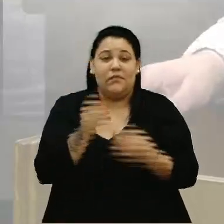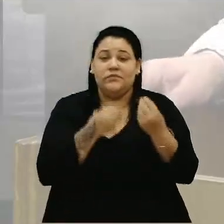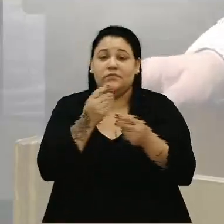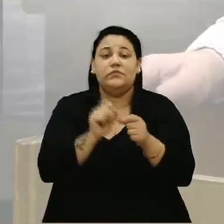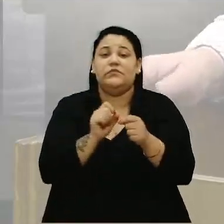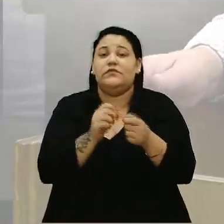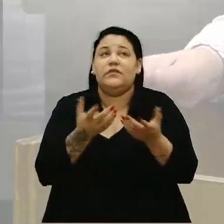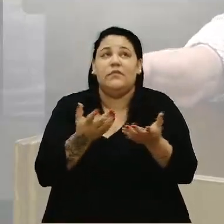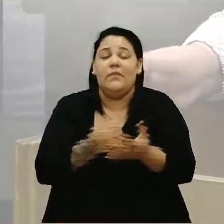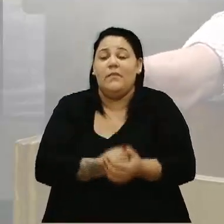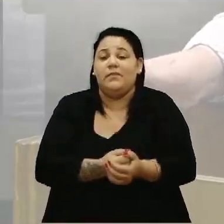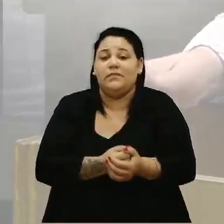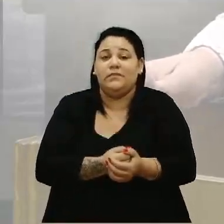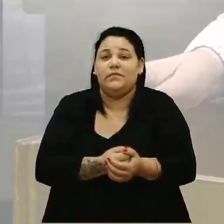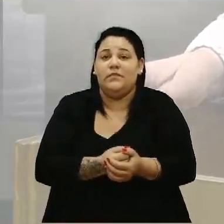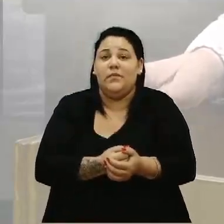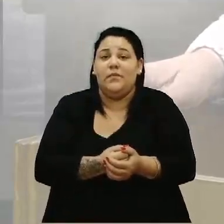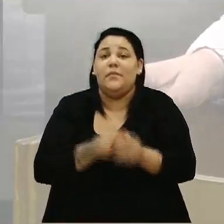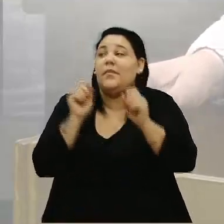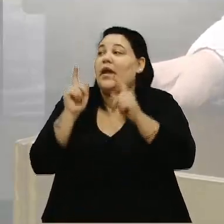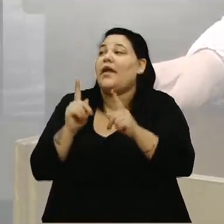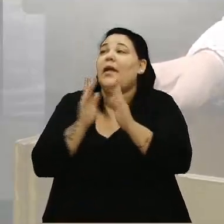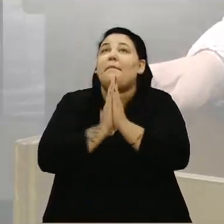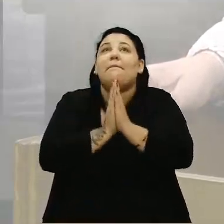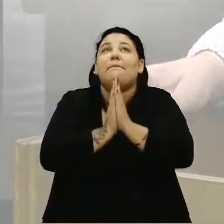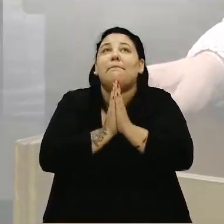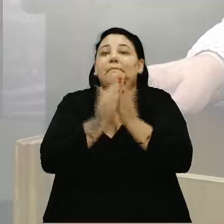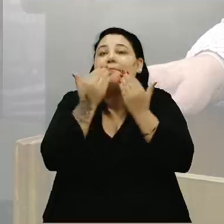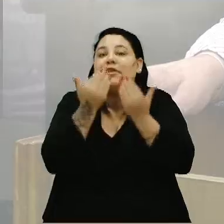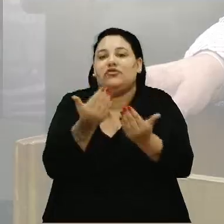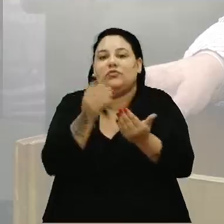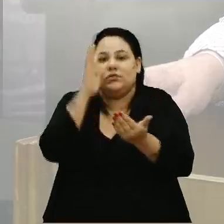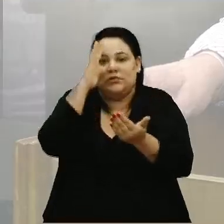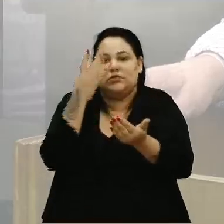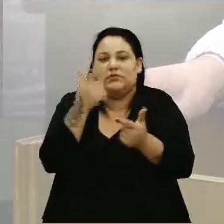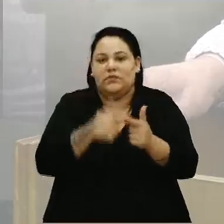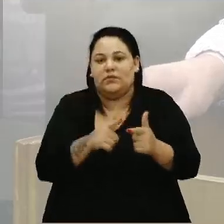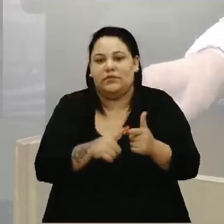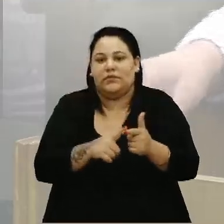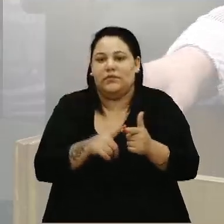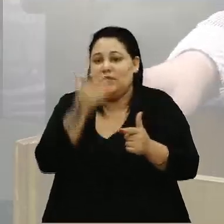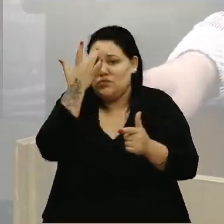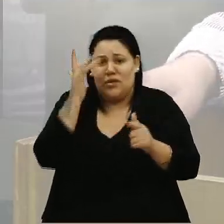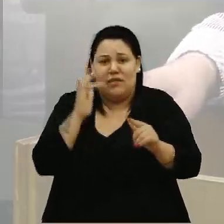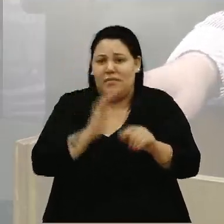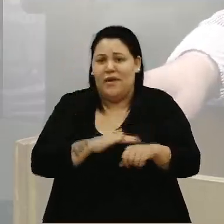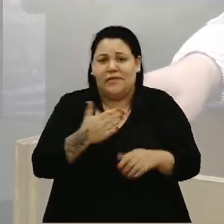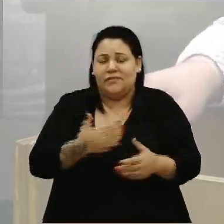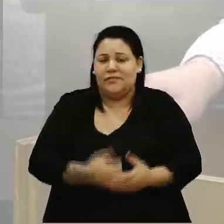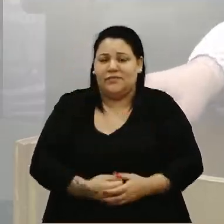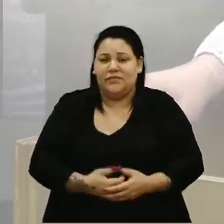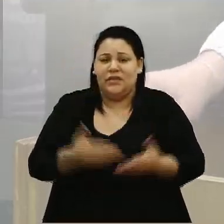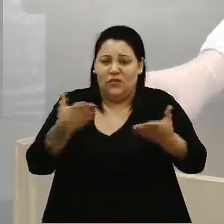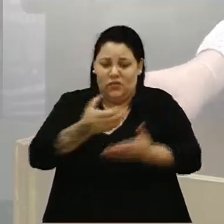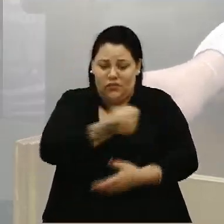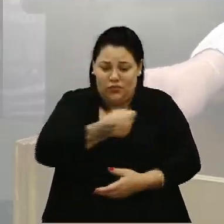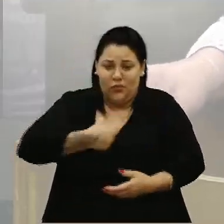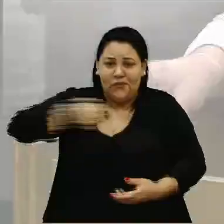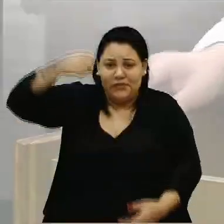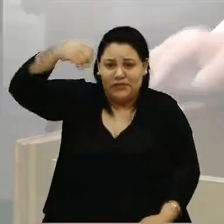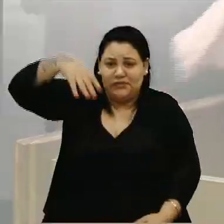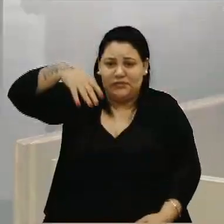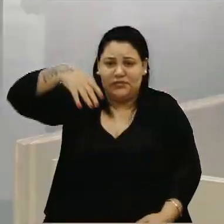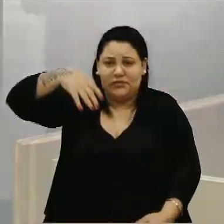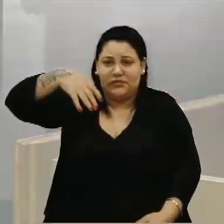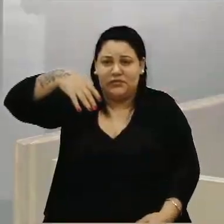fazer, que santo vão apelar para que isso resolva. Agora, e o número de lâmpadas queimadas,